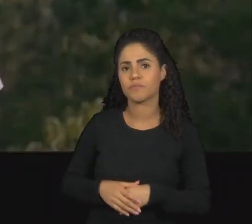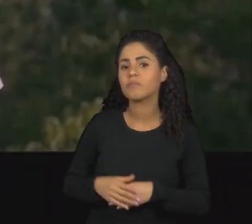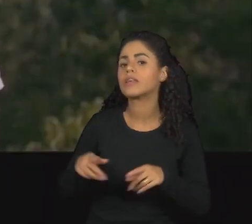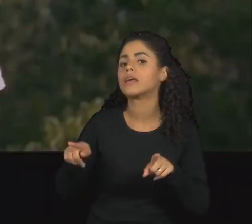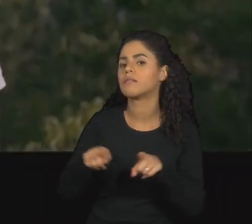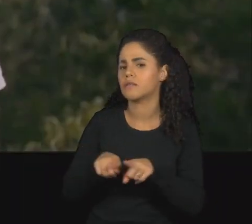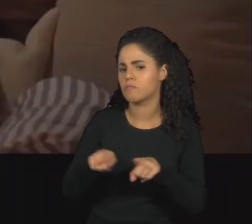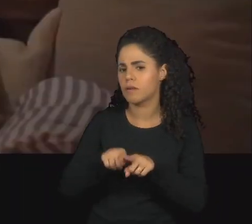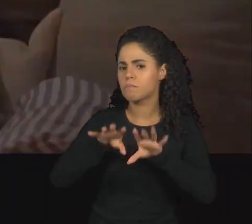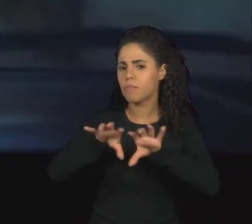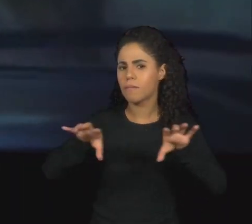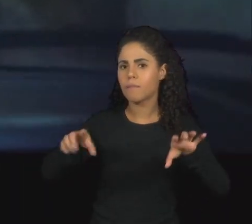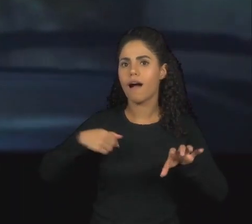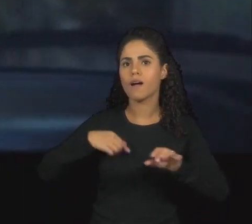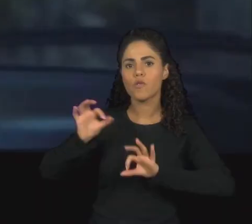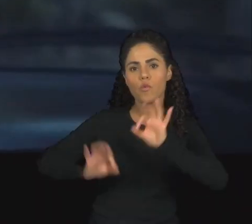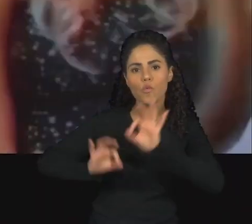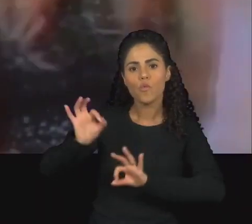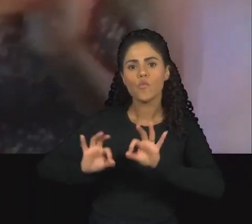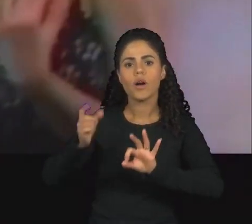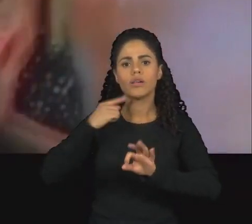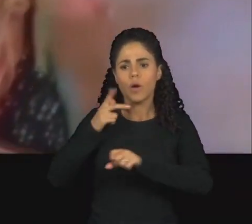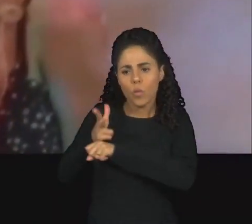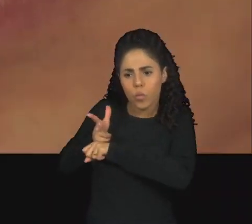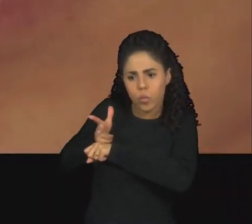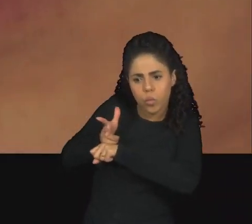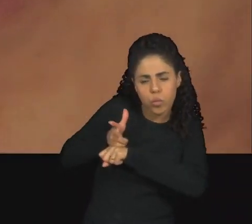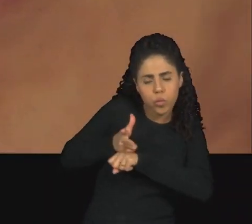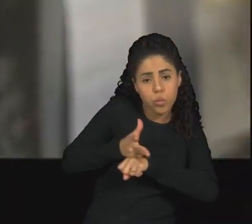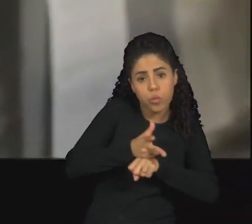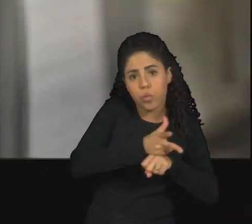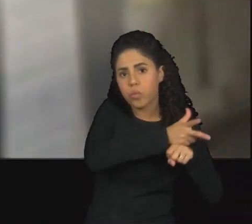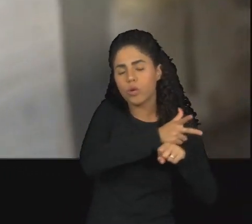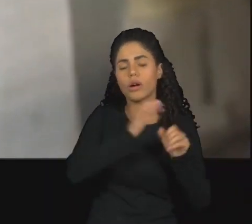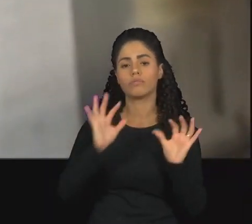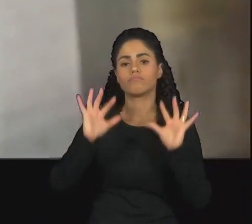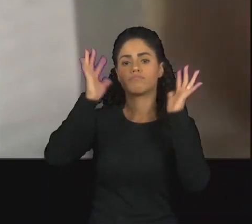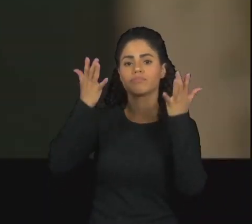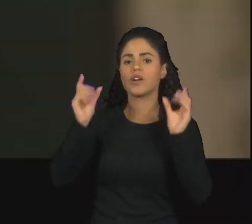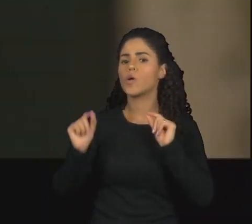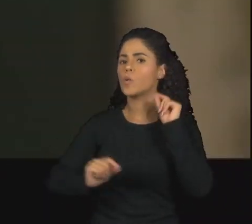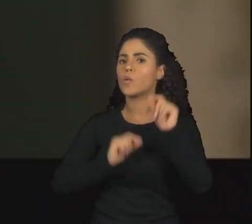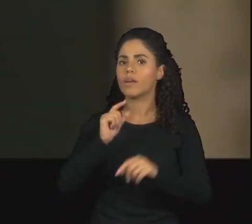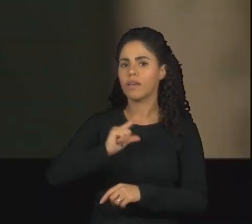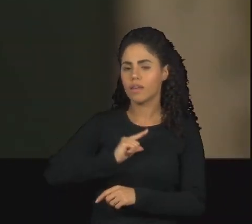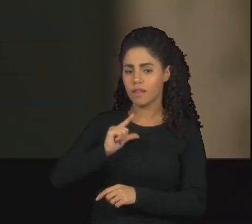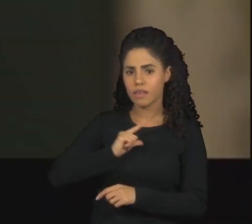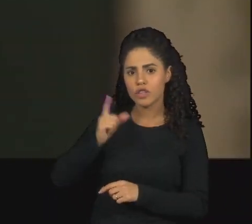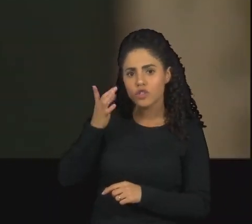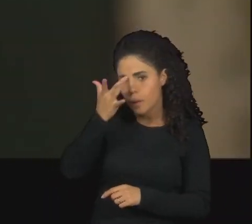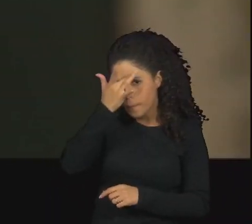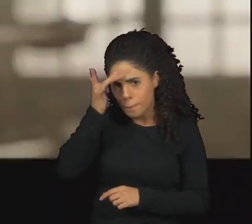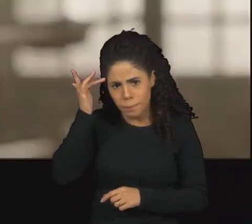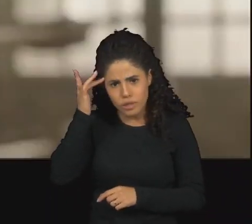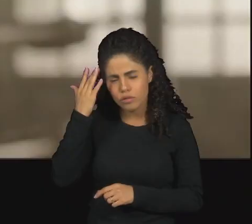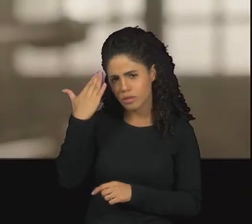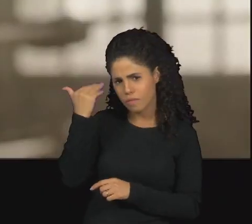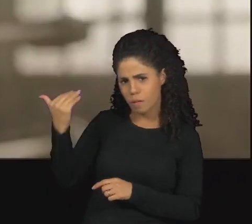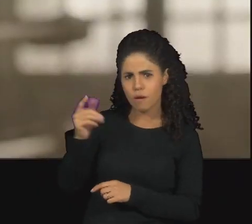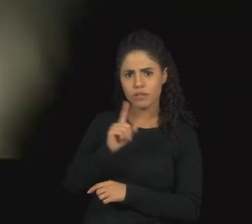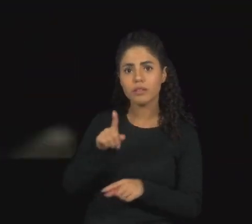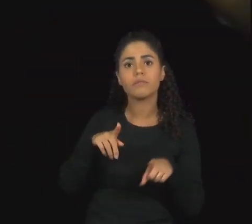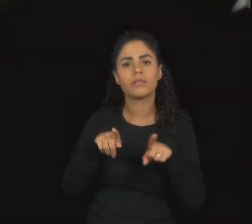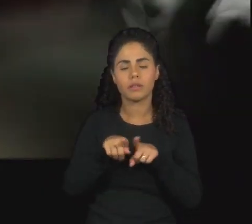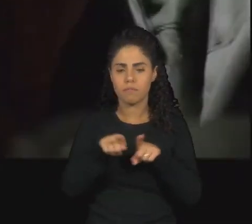Além do impacto que produzem na área cinematográfica, os festivais reúnem não apenas cineastas consagrados,